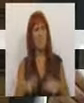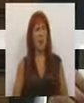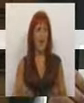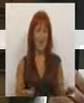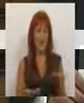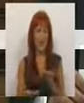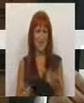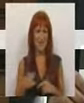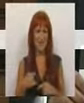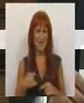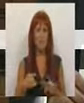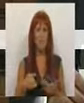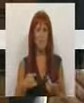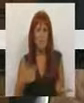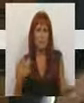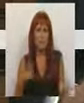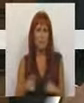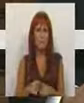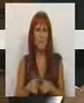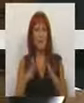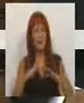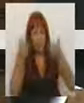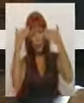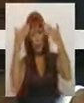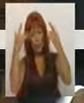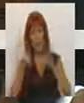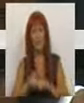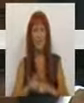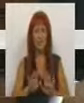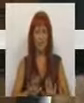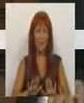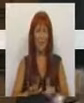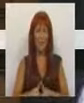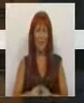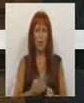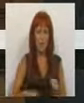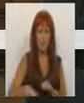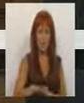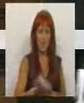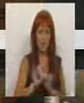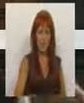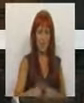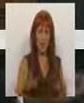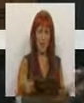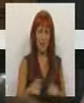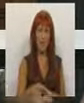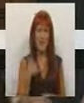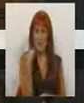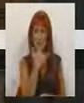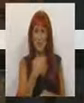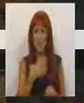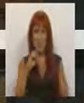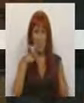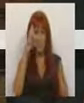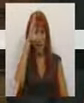férias, eu proponho até que relaxe e que está entre com o pé direito, mas fico muito feliz de